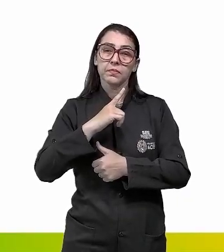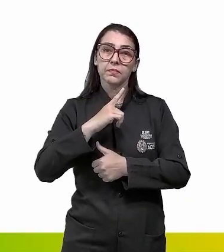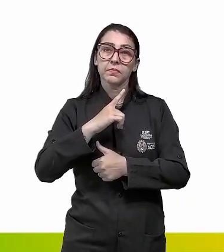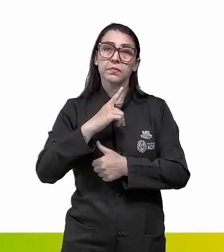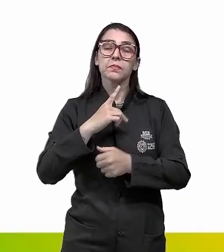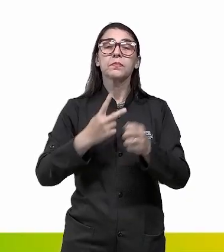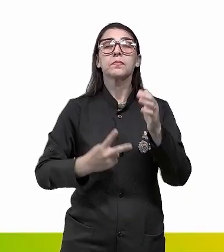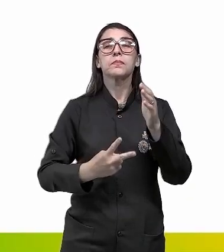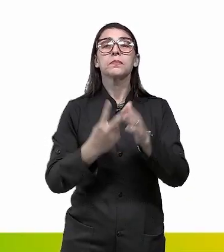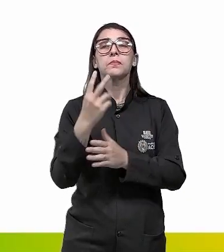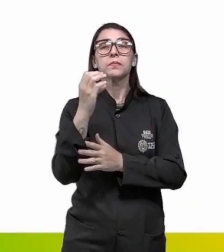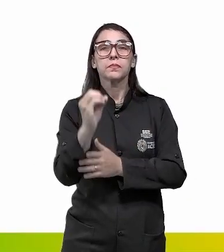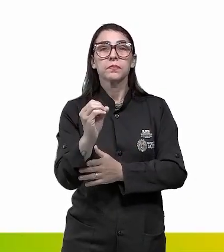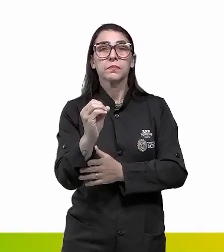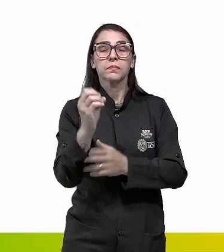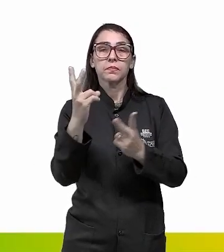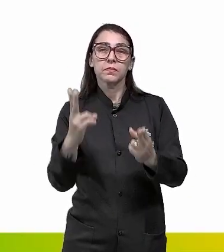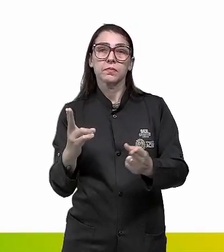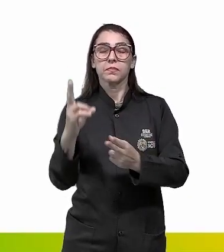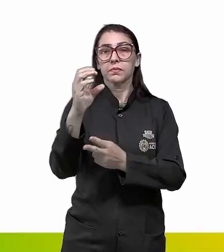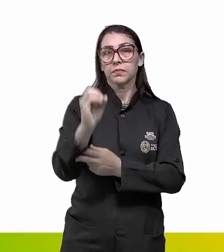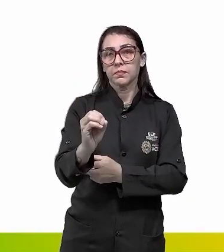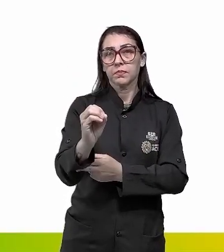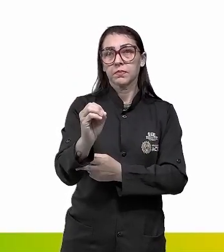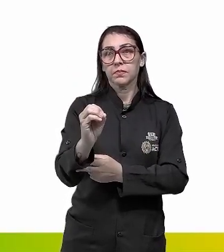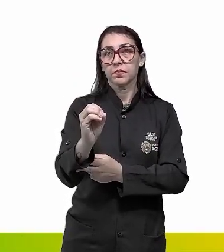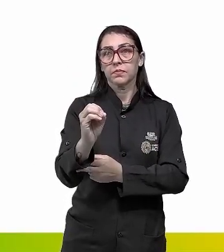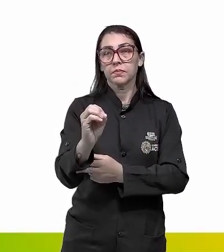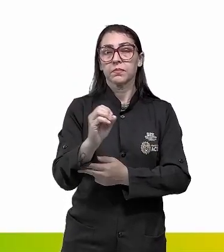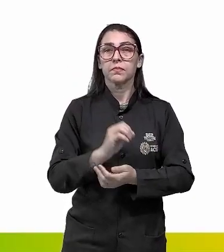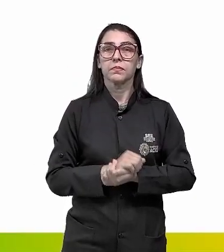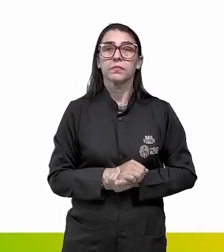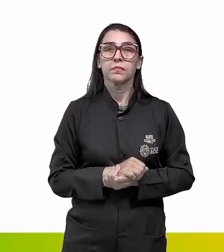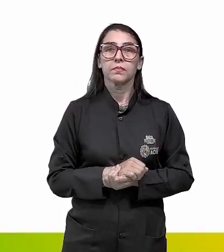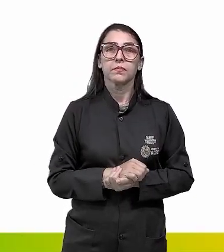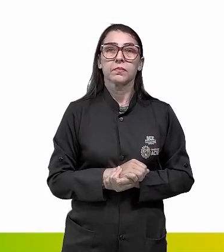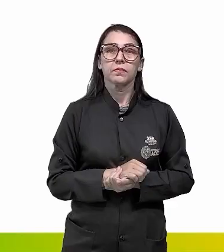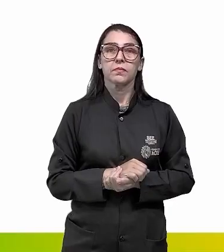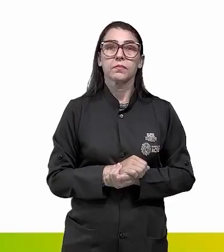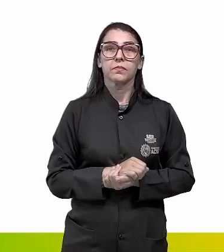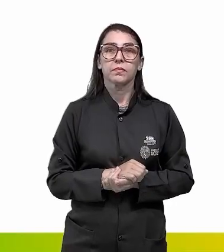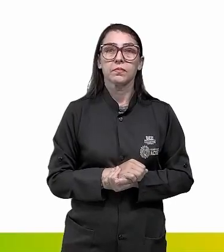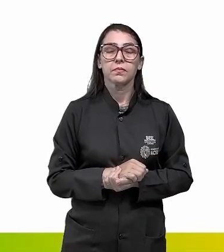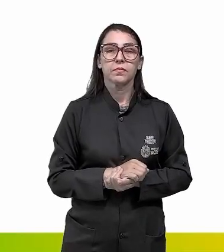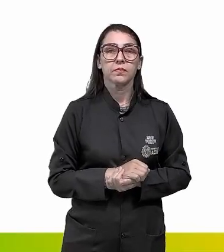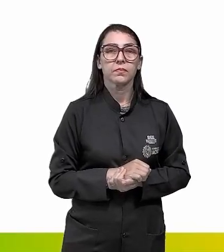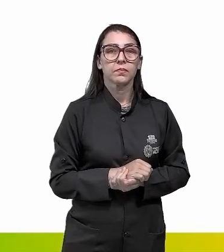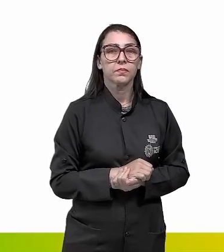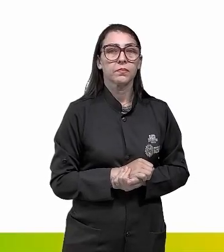2 vezes 0, que é igual a 0. Então, eu vou marcar esse ponto aqui, que é o ponto